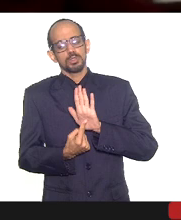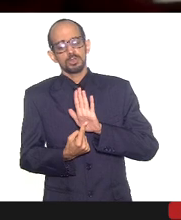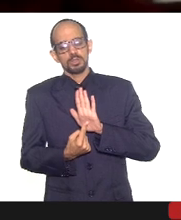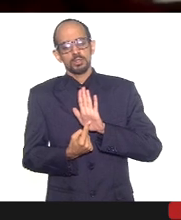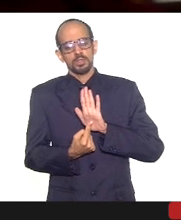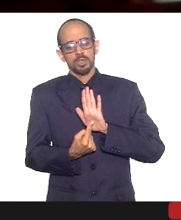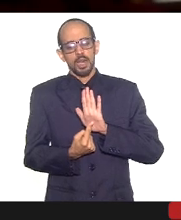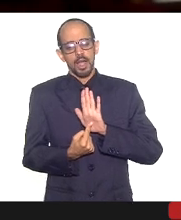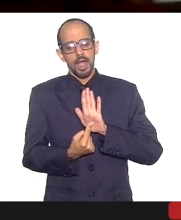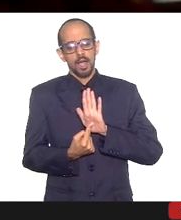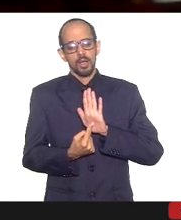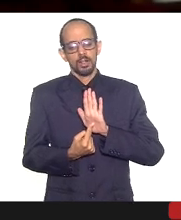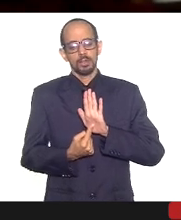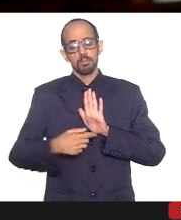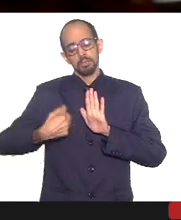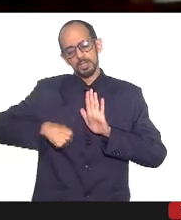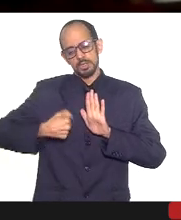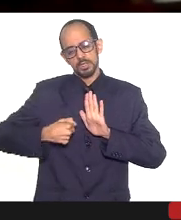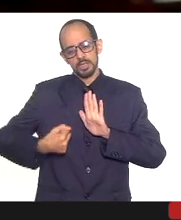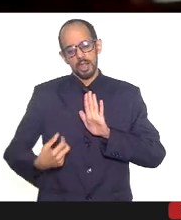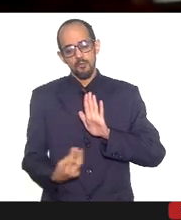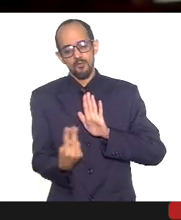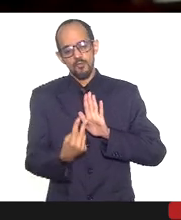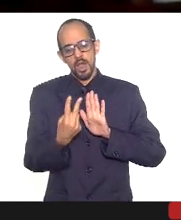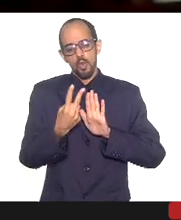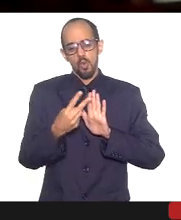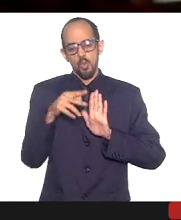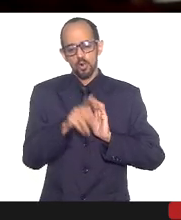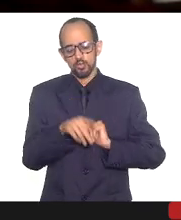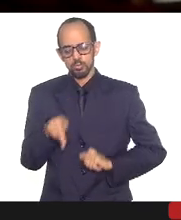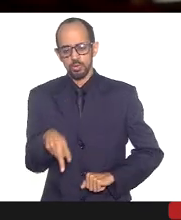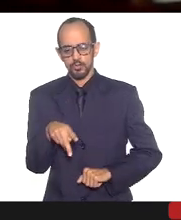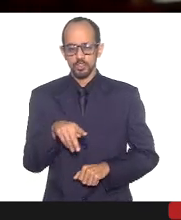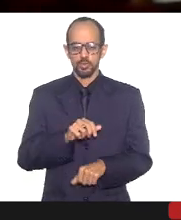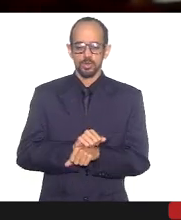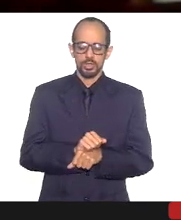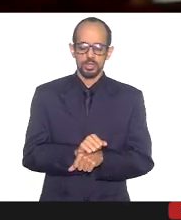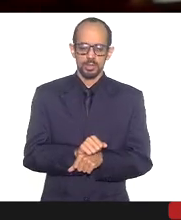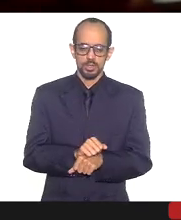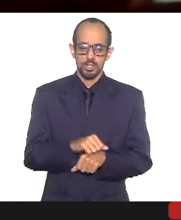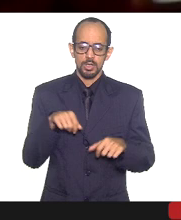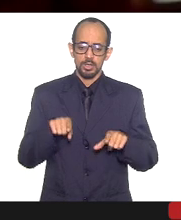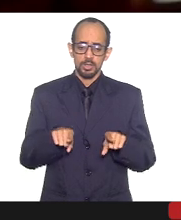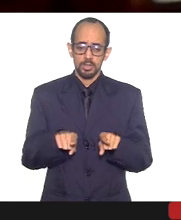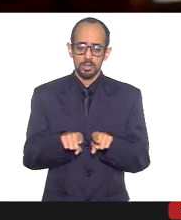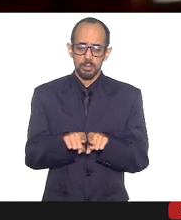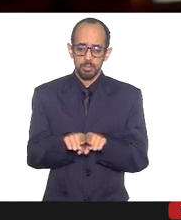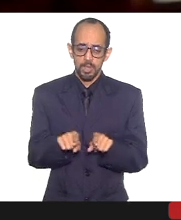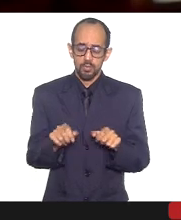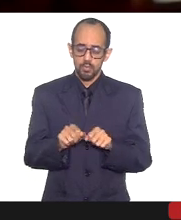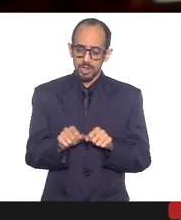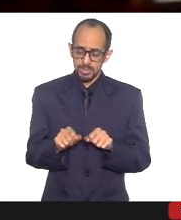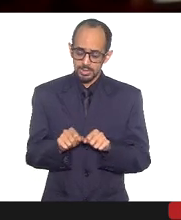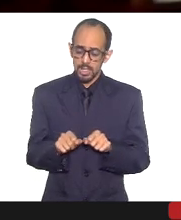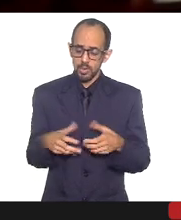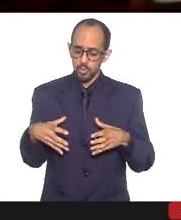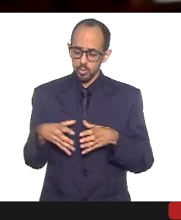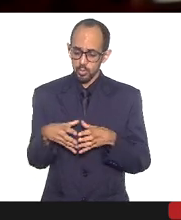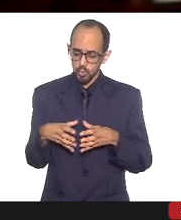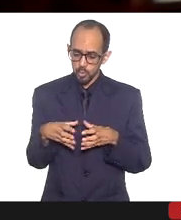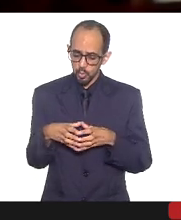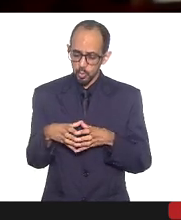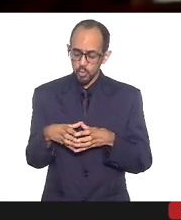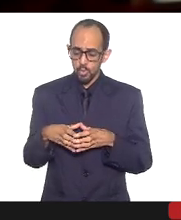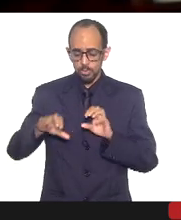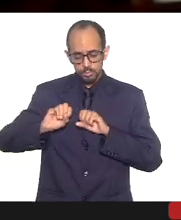nossos professores, né, e fazer com que o nosso, né, magistério se fortaleça cada vez